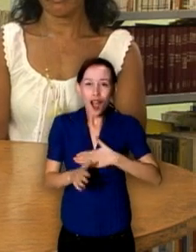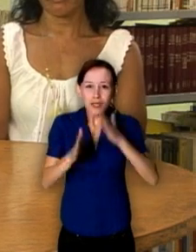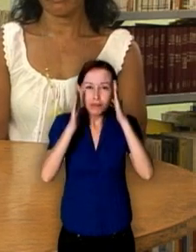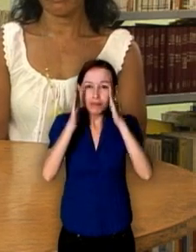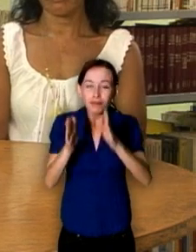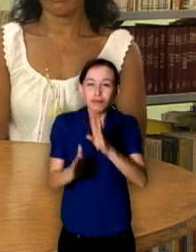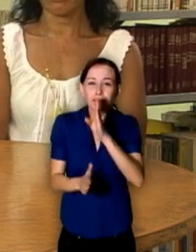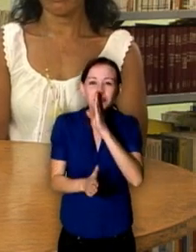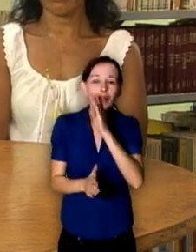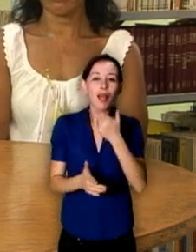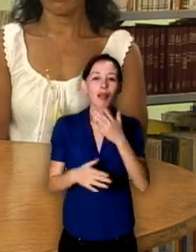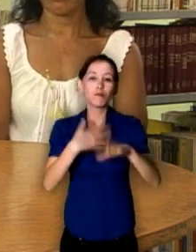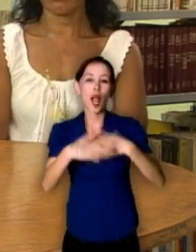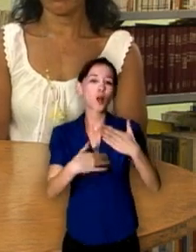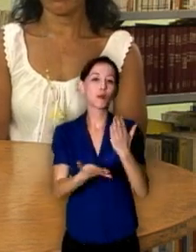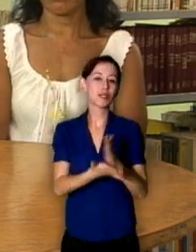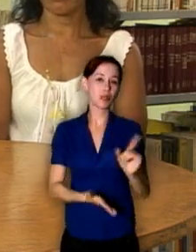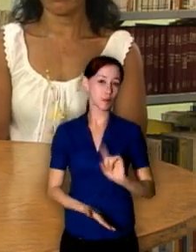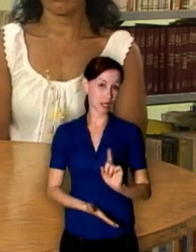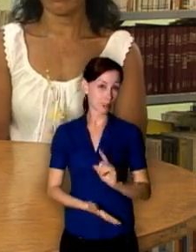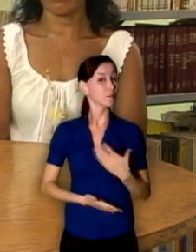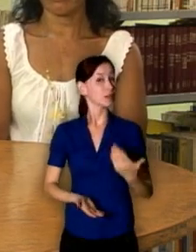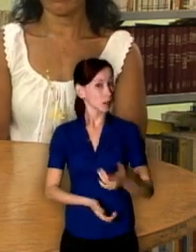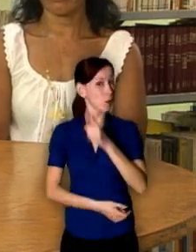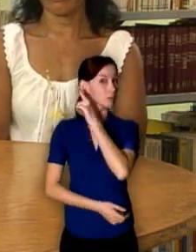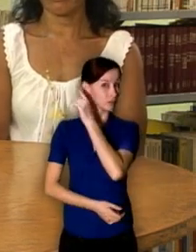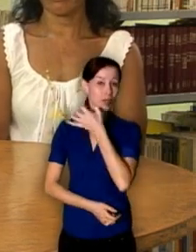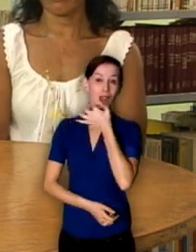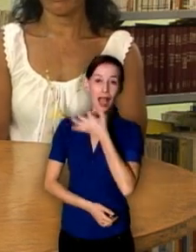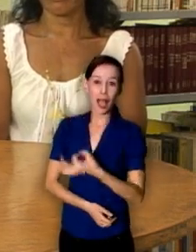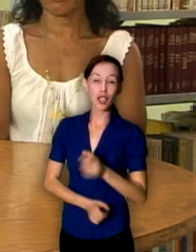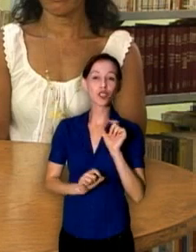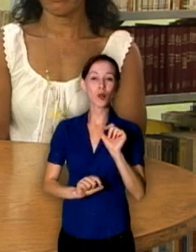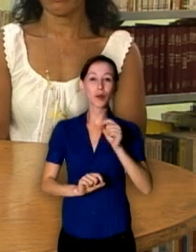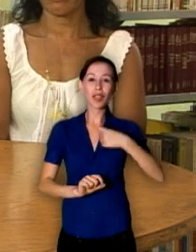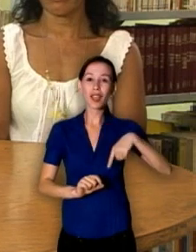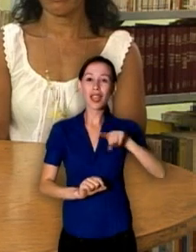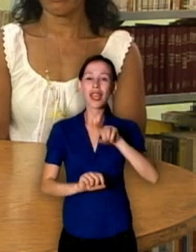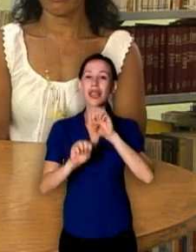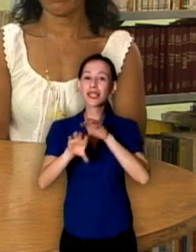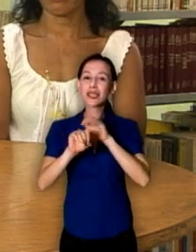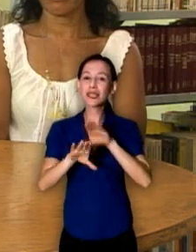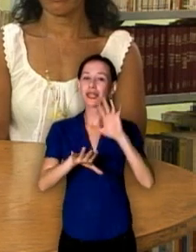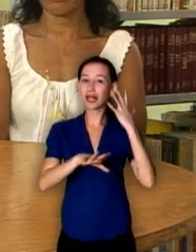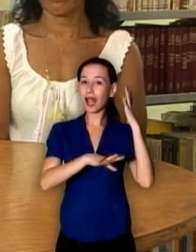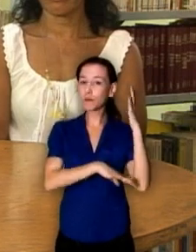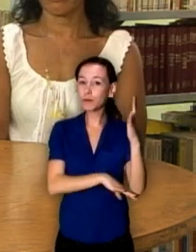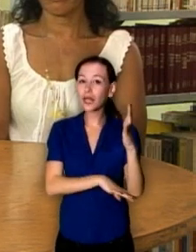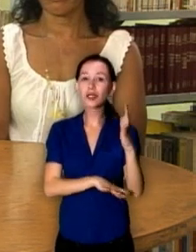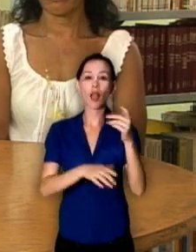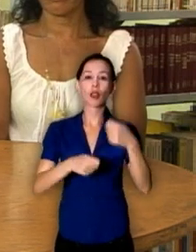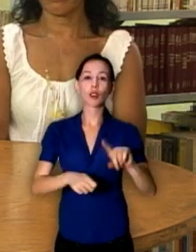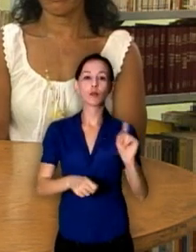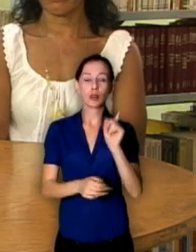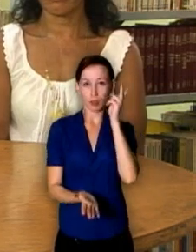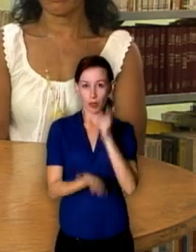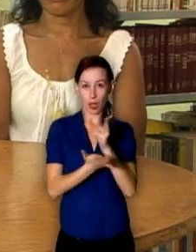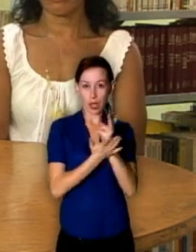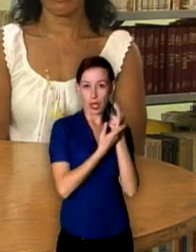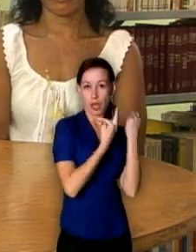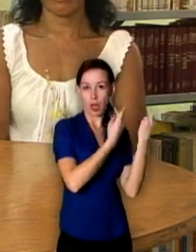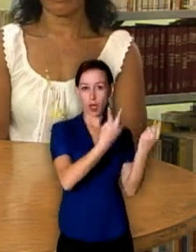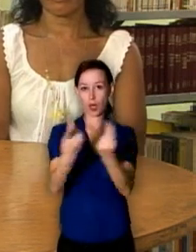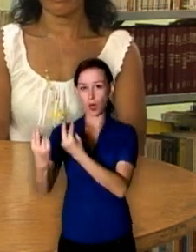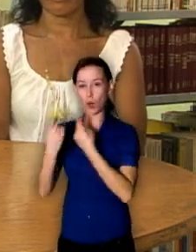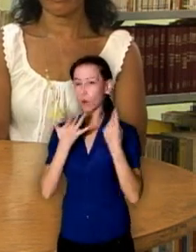querem aprender. Então, eu acho que a questão de estudar o meio ambiente não tem que ser estanque, não tem que